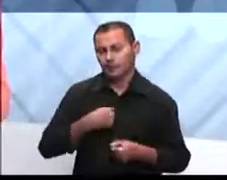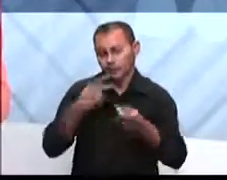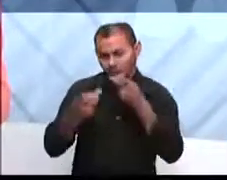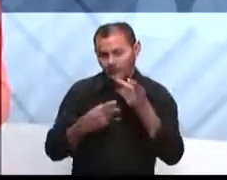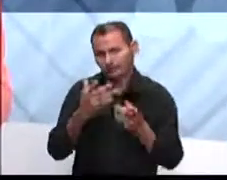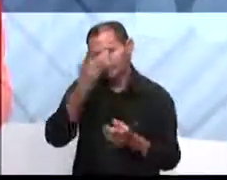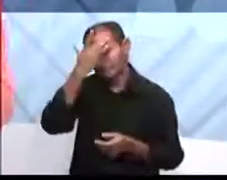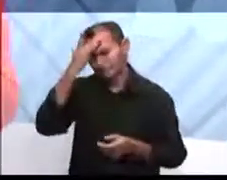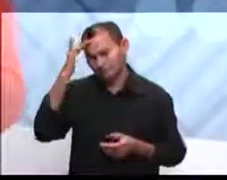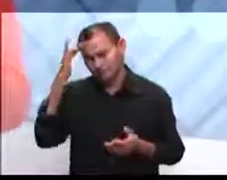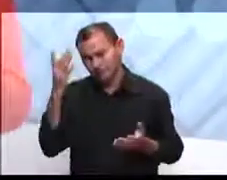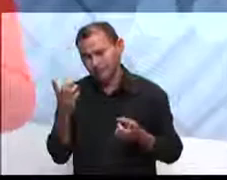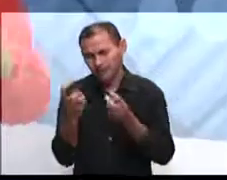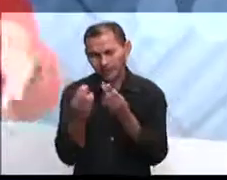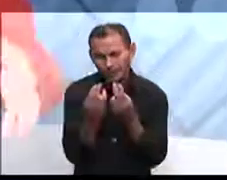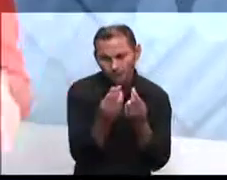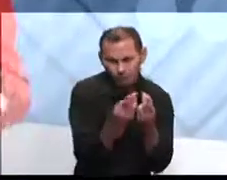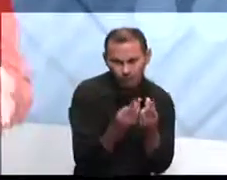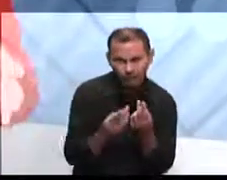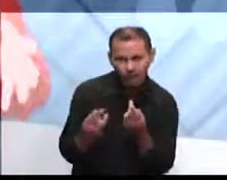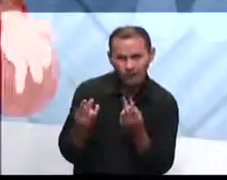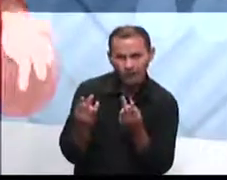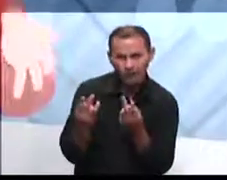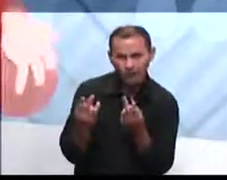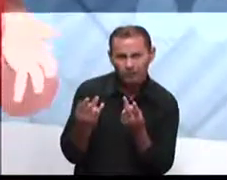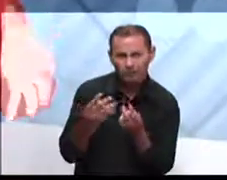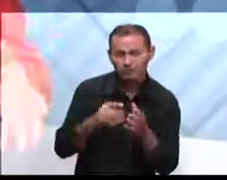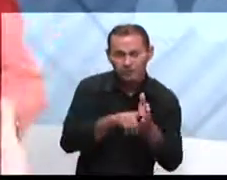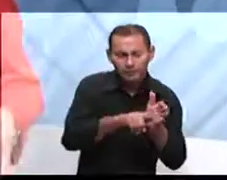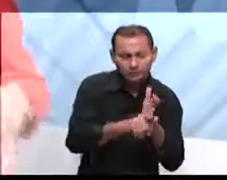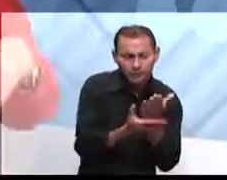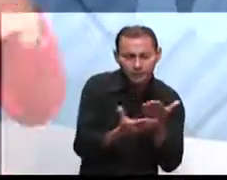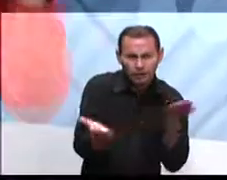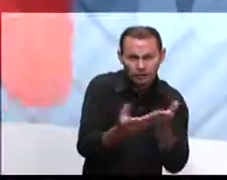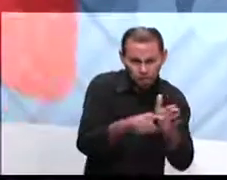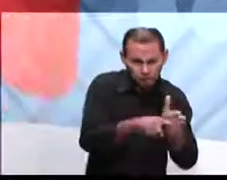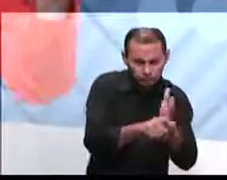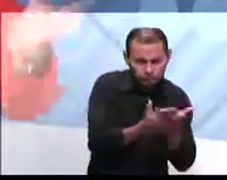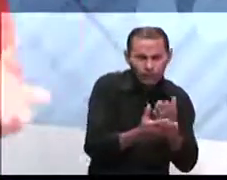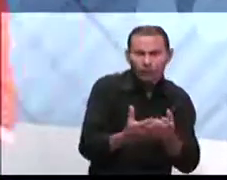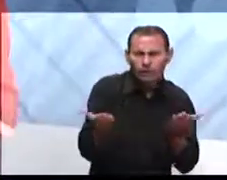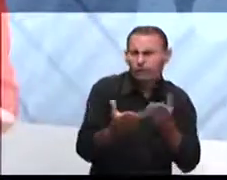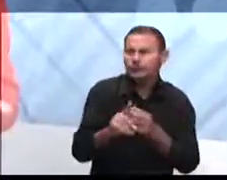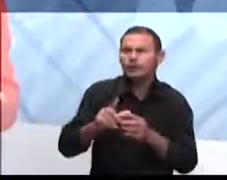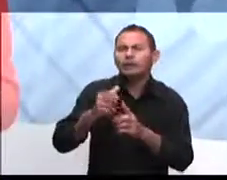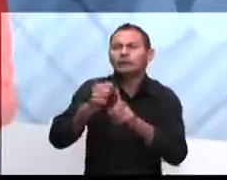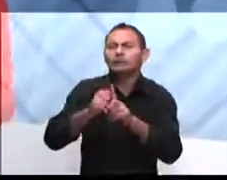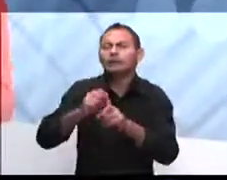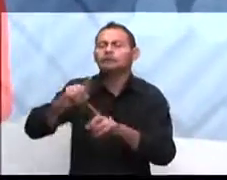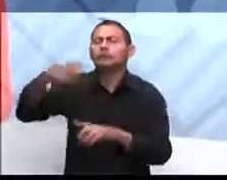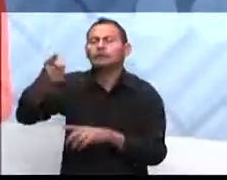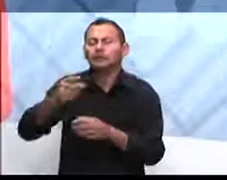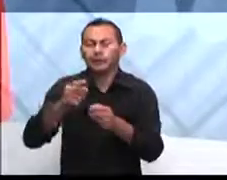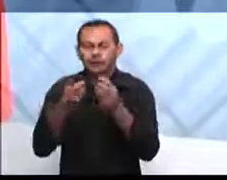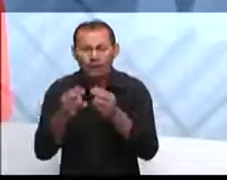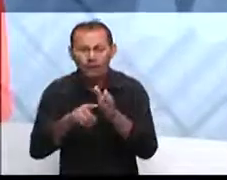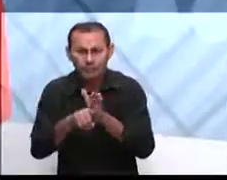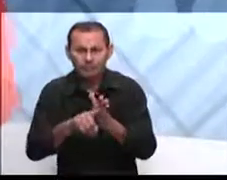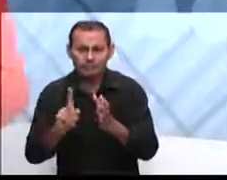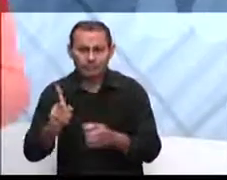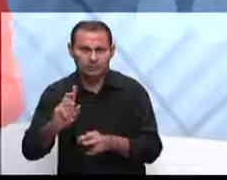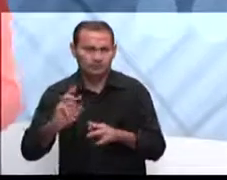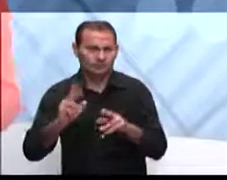eu falo, gente, é igual o resultado da minha pesquisa hoje com daqui a 6 meses? Não, pessoal.